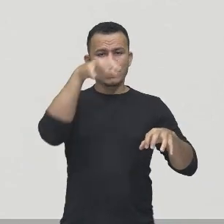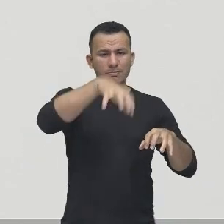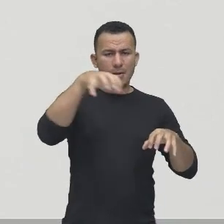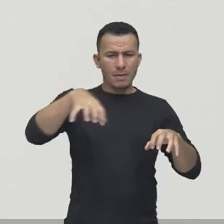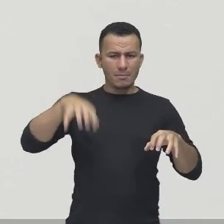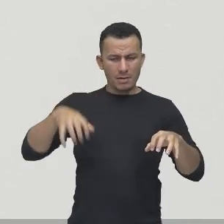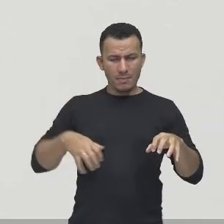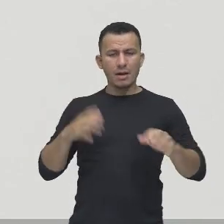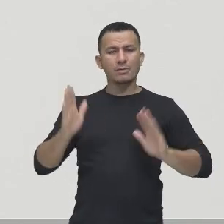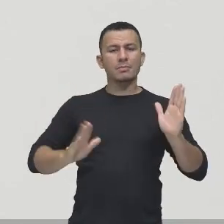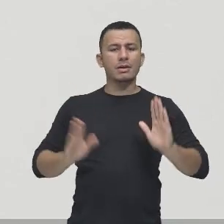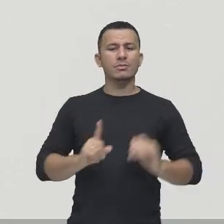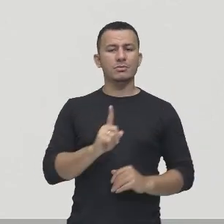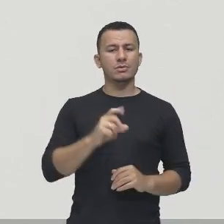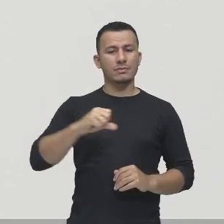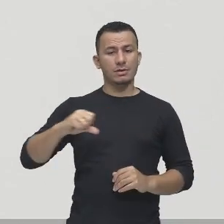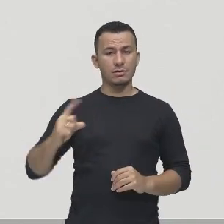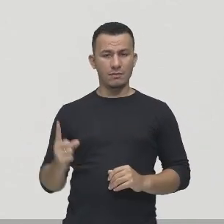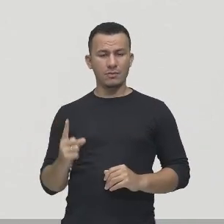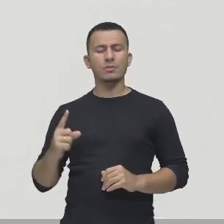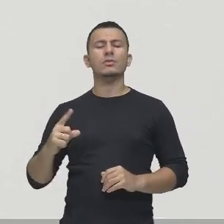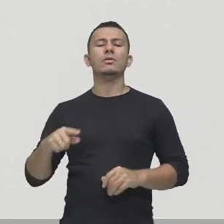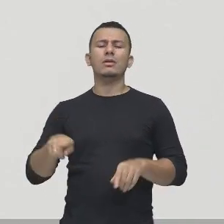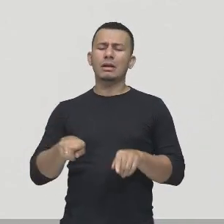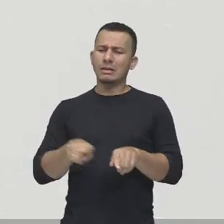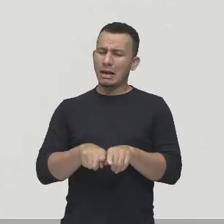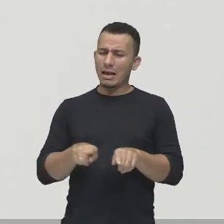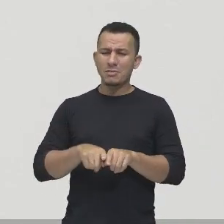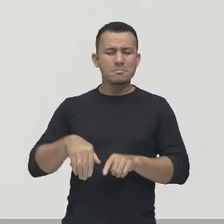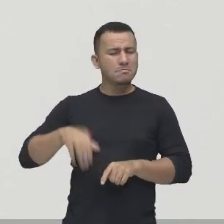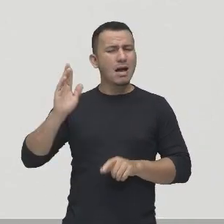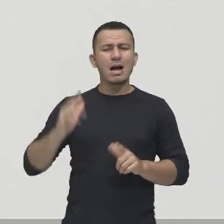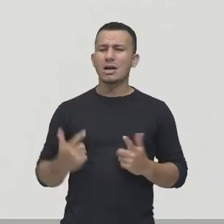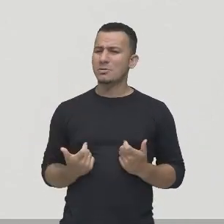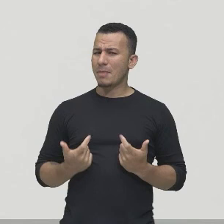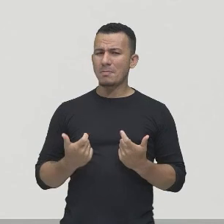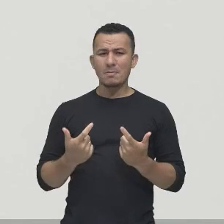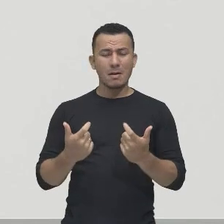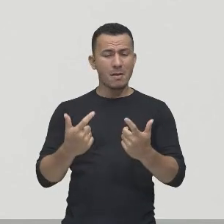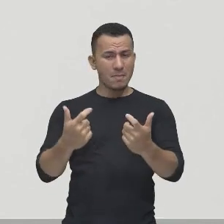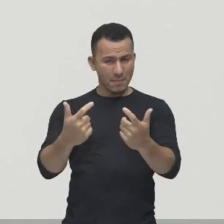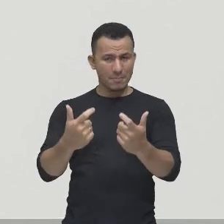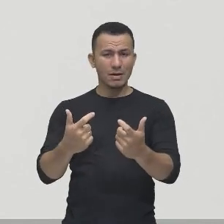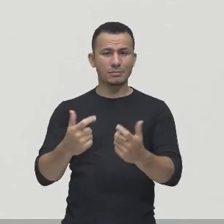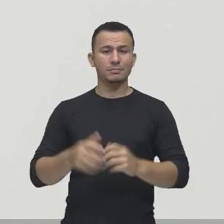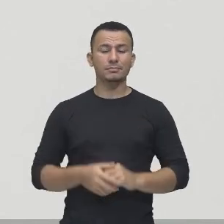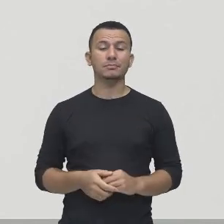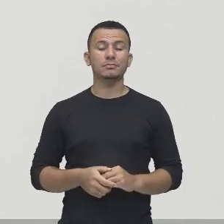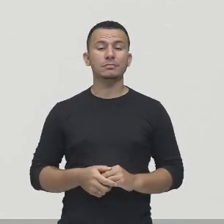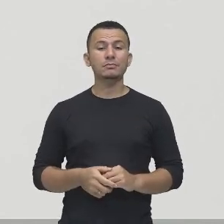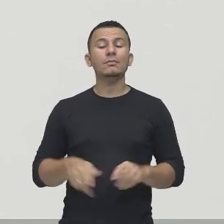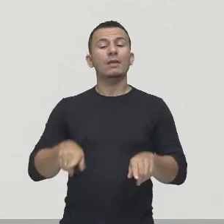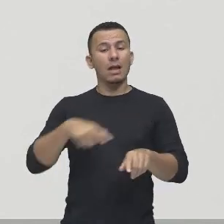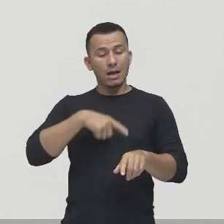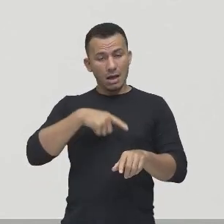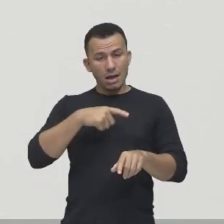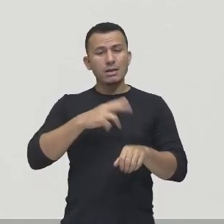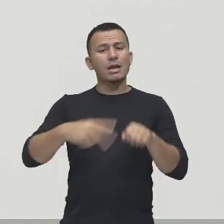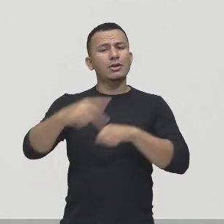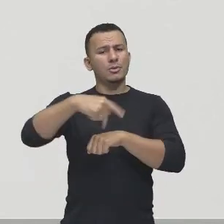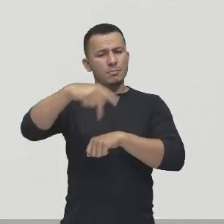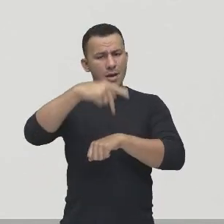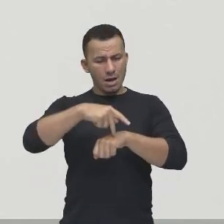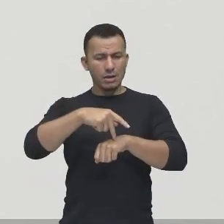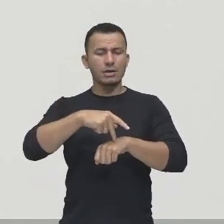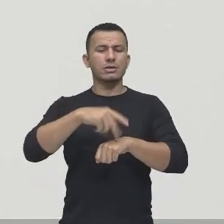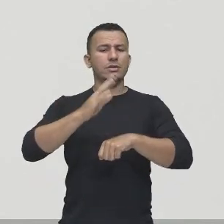de 1991, com diversos conflitos armados, como a gente estudou, né? E aí verificamos os países que se tornaram